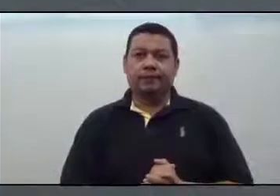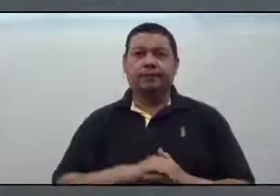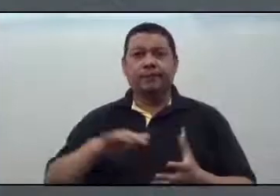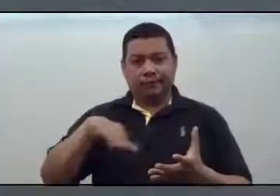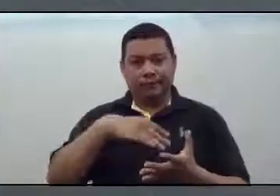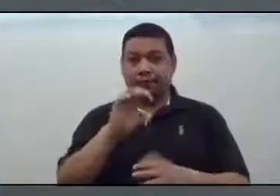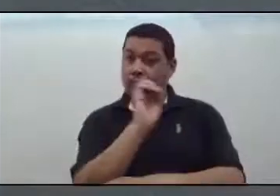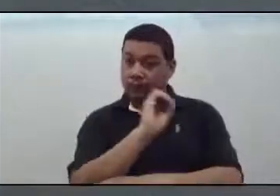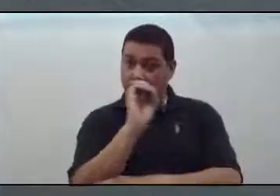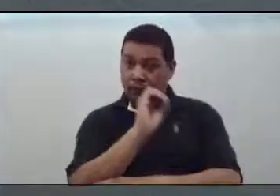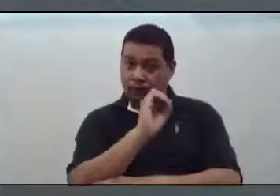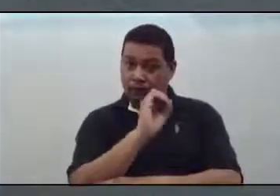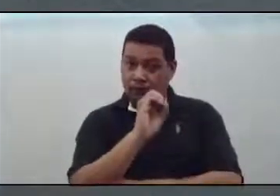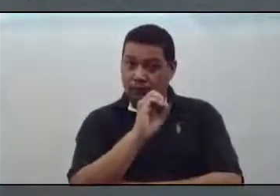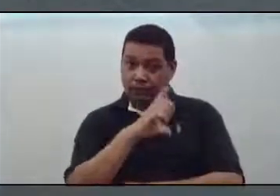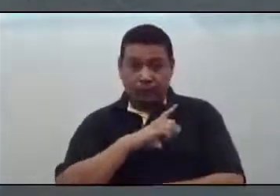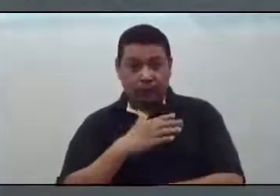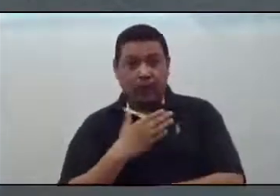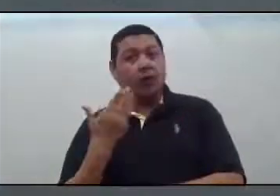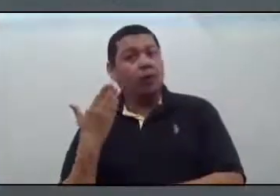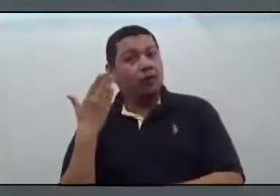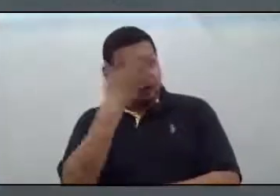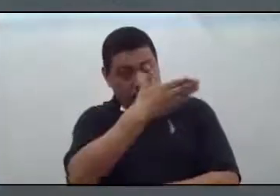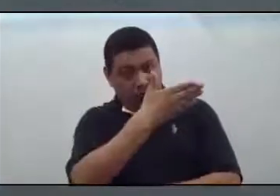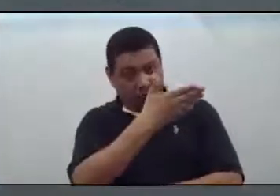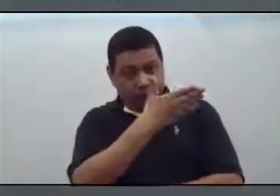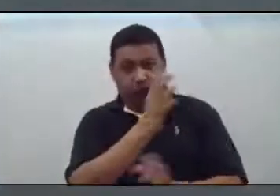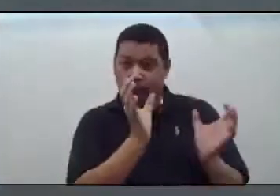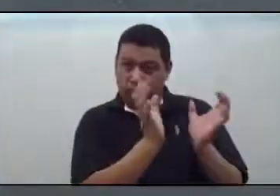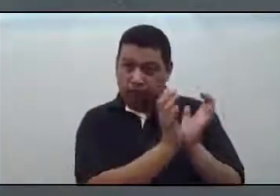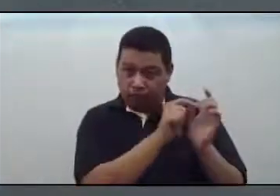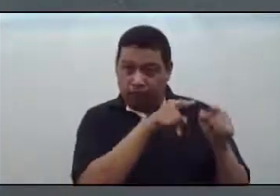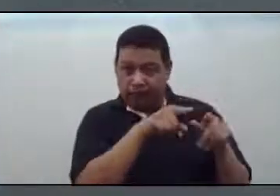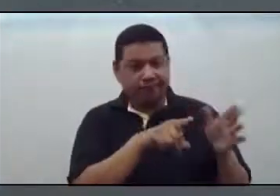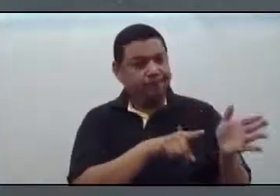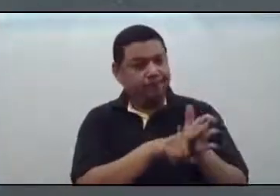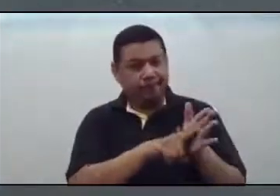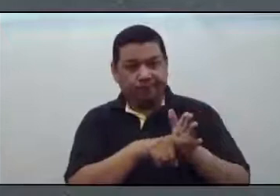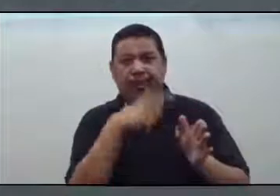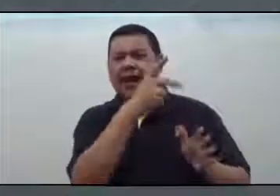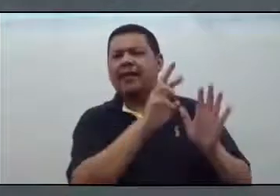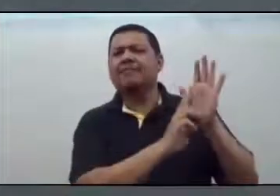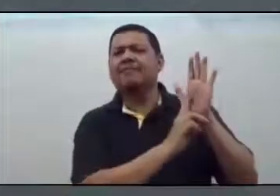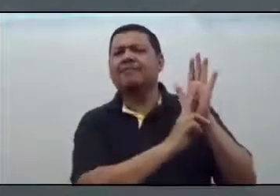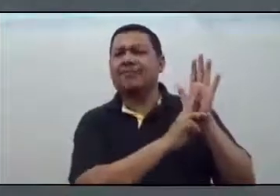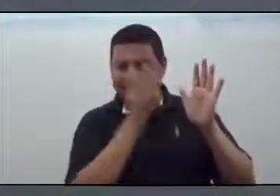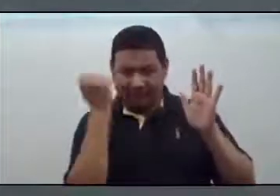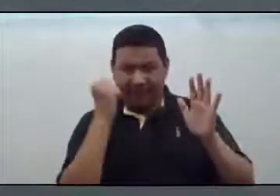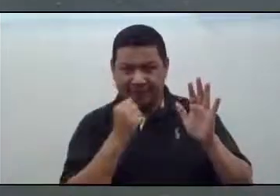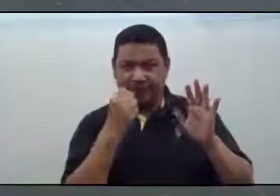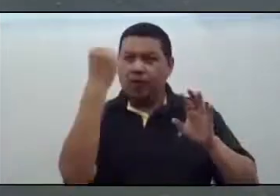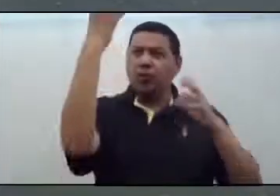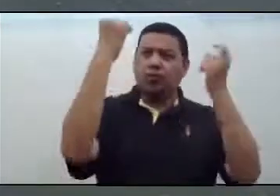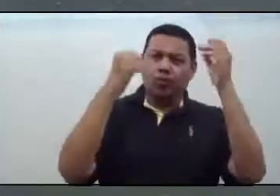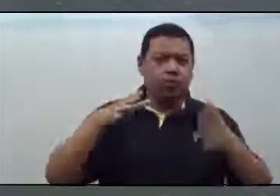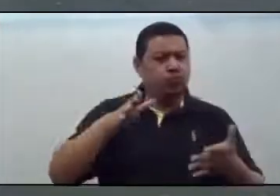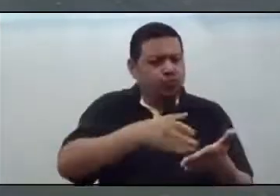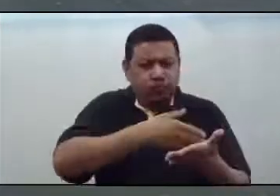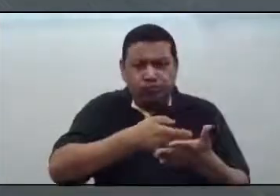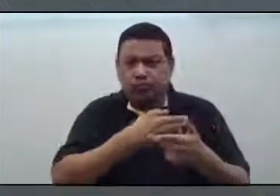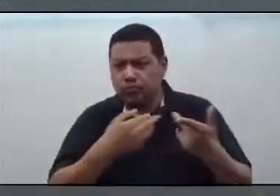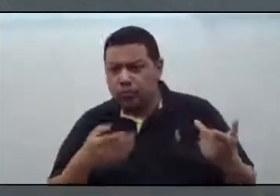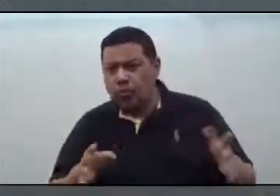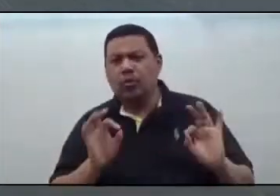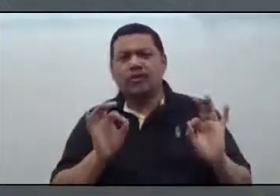Trânsito esteve fazendo um trabalho bacana no distrito do Riozinho, fazendo sinalizações de ruas,